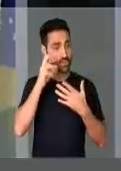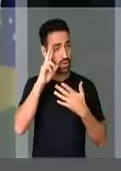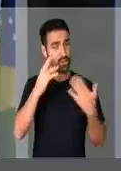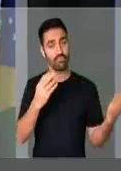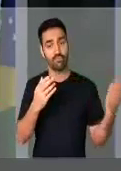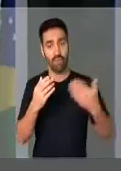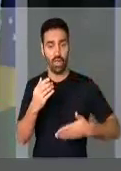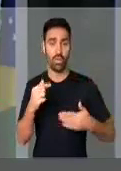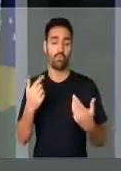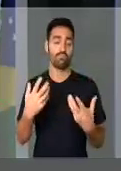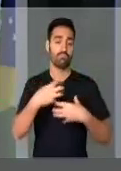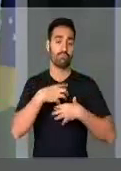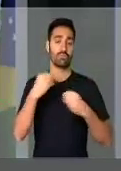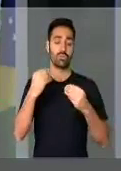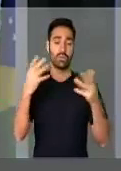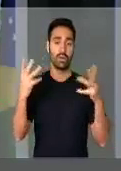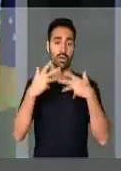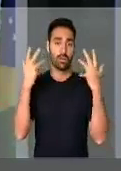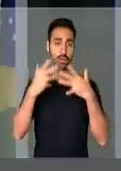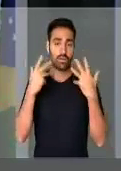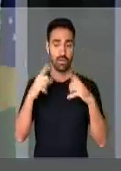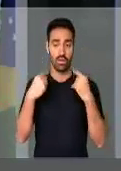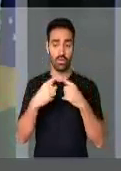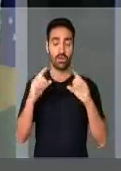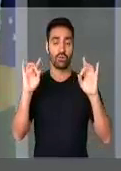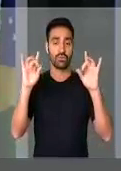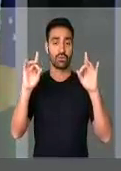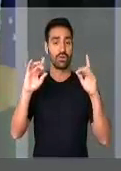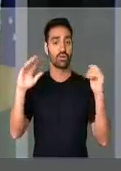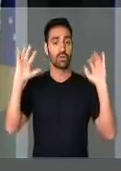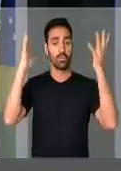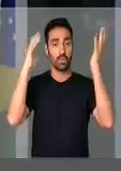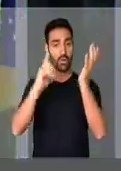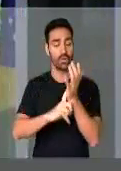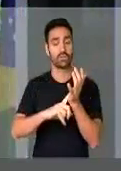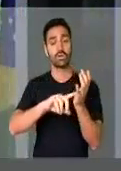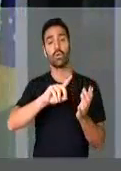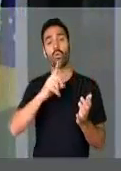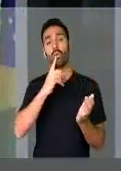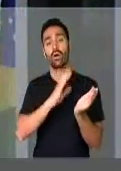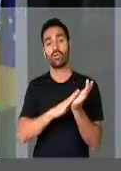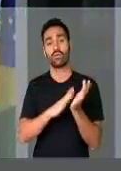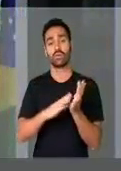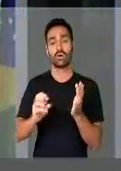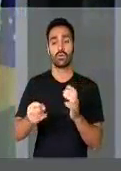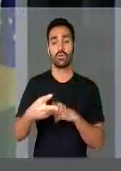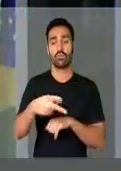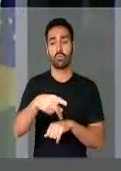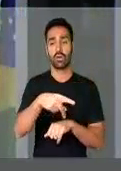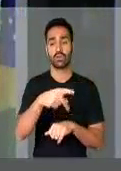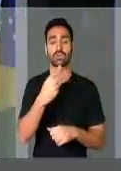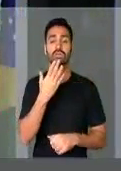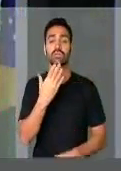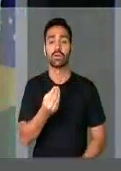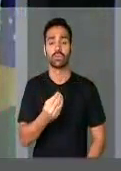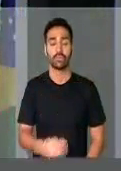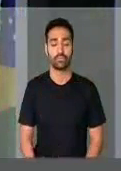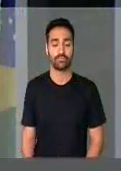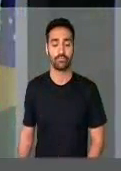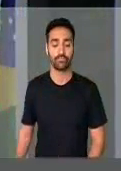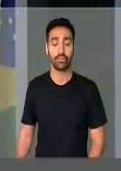vossa presença nesta sessão solene em comemoração ao aniversário do novo Estado de Israel. Dessa